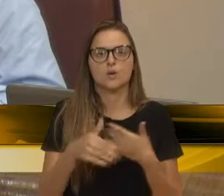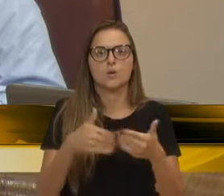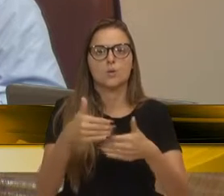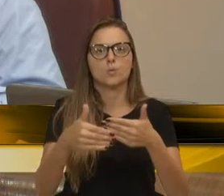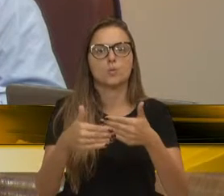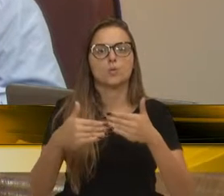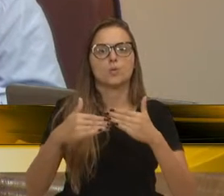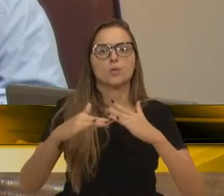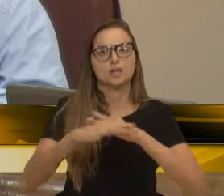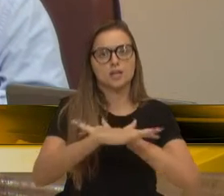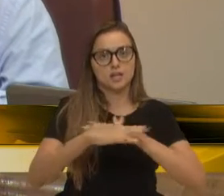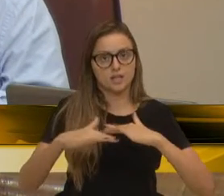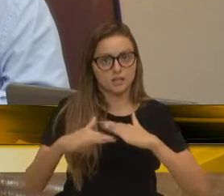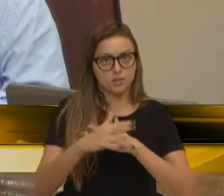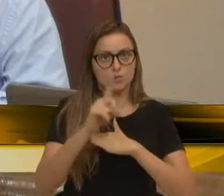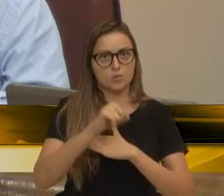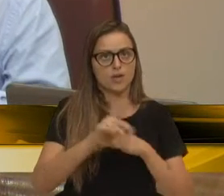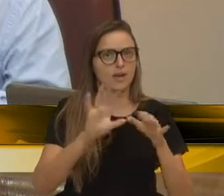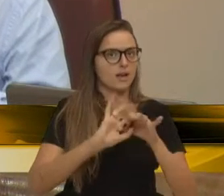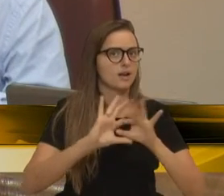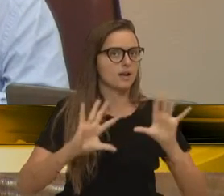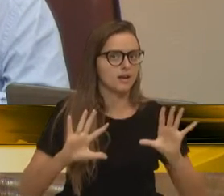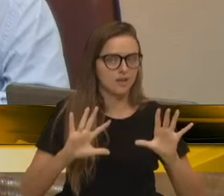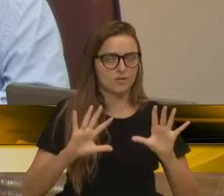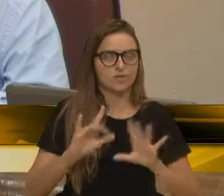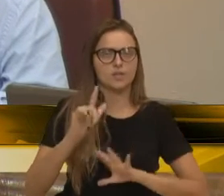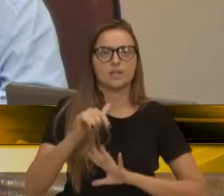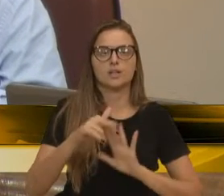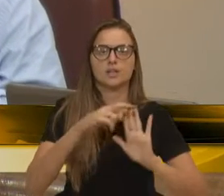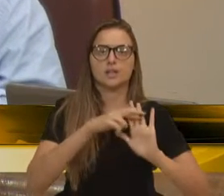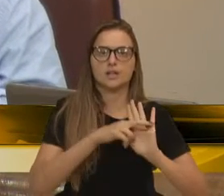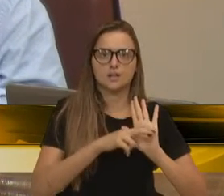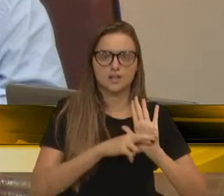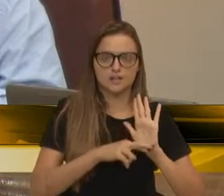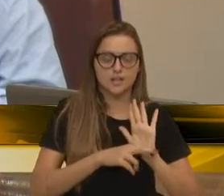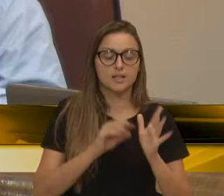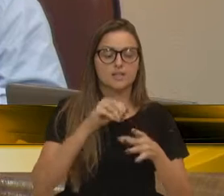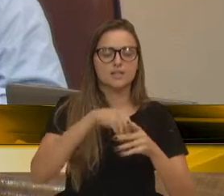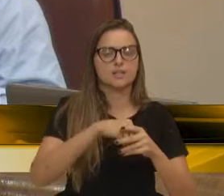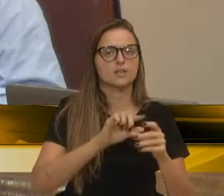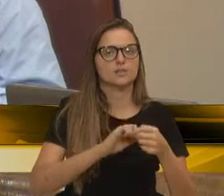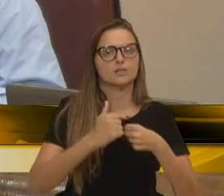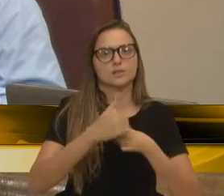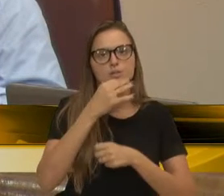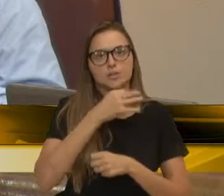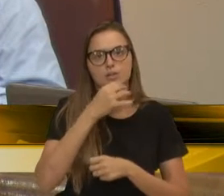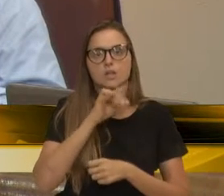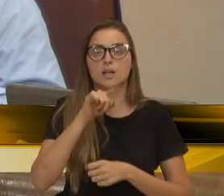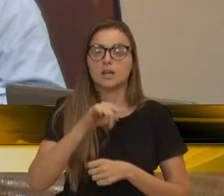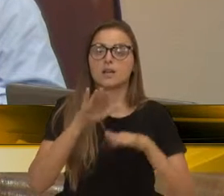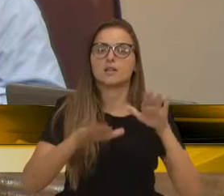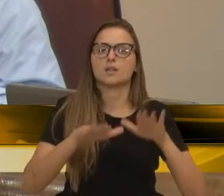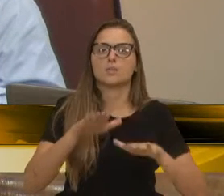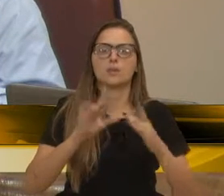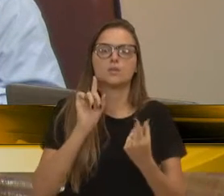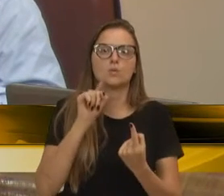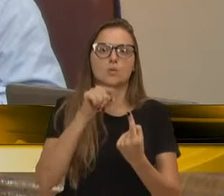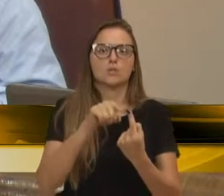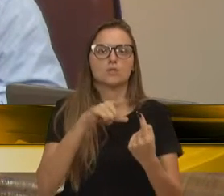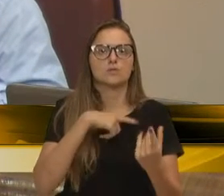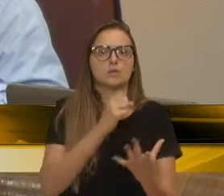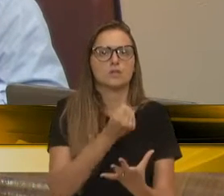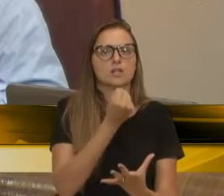de acordo com as leis vigentes é livre e sua regulamentação no âmbito municipal é condicionada o objetivo de manter a segurança